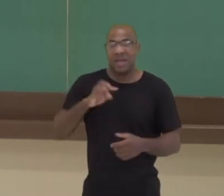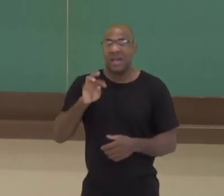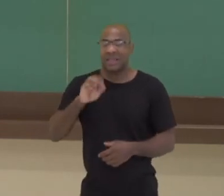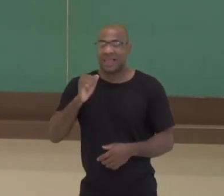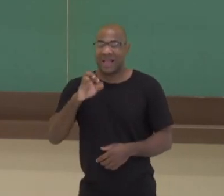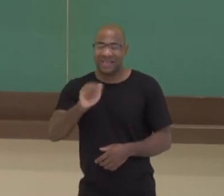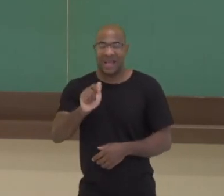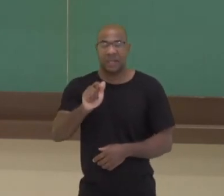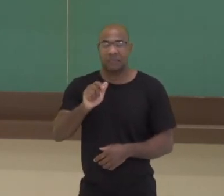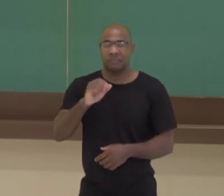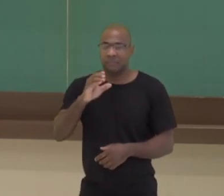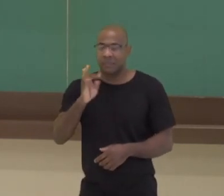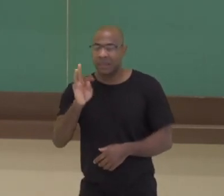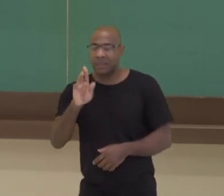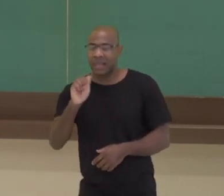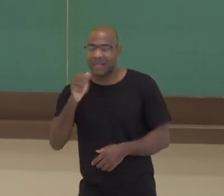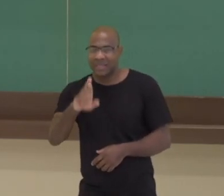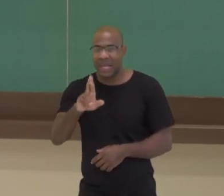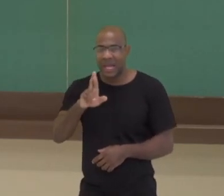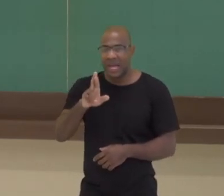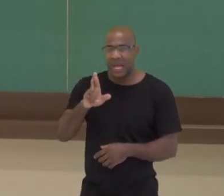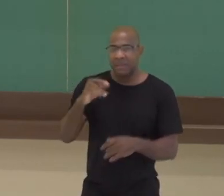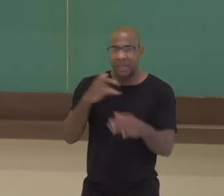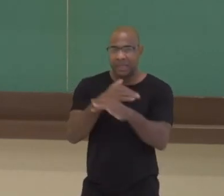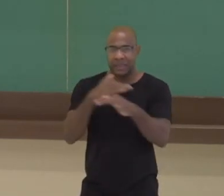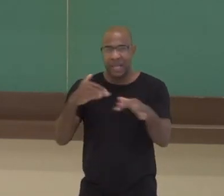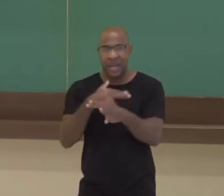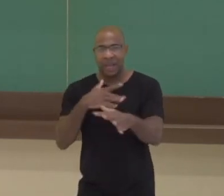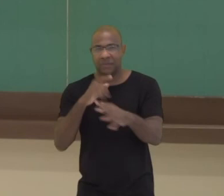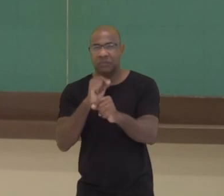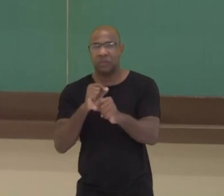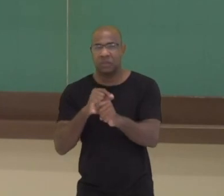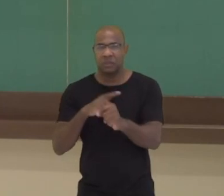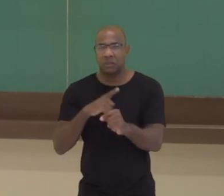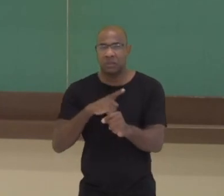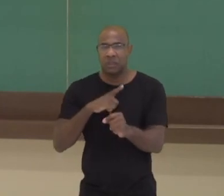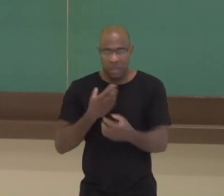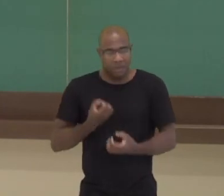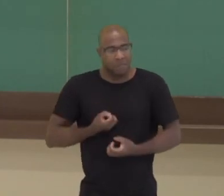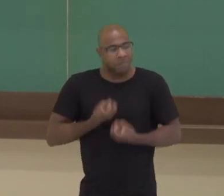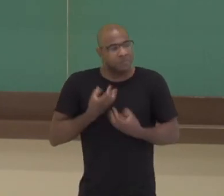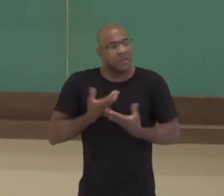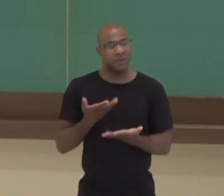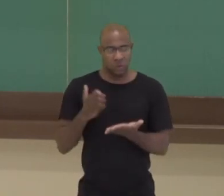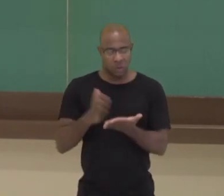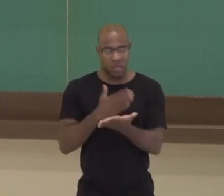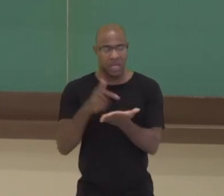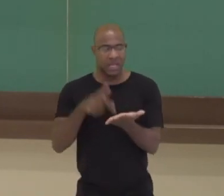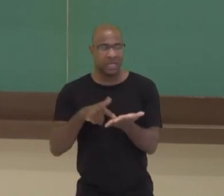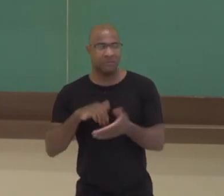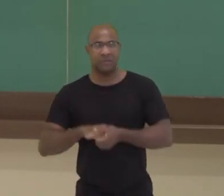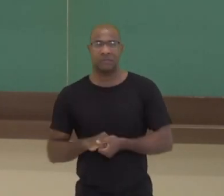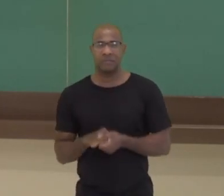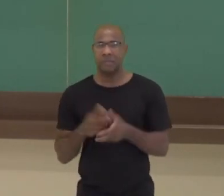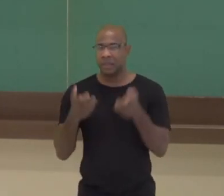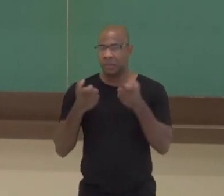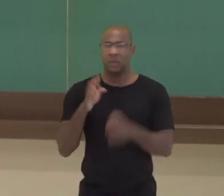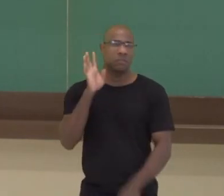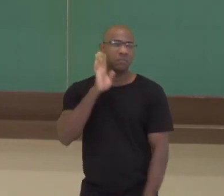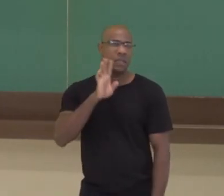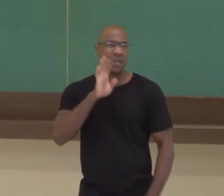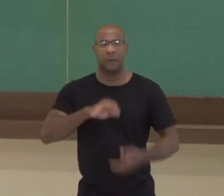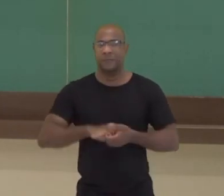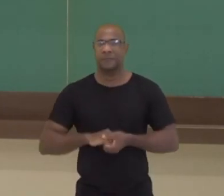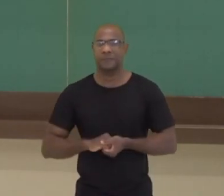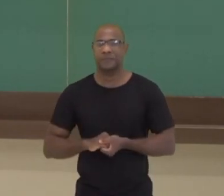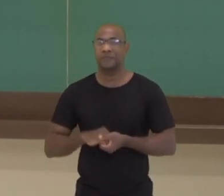uma cidade, ó, eles traçaram, usaram a cidade como inspiração para o livro. Percebeu que bacana a justificativa para o